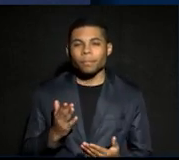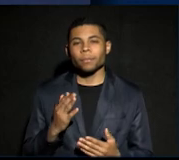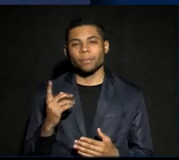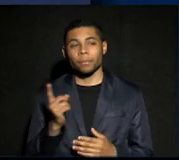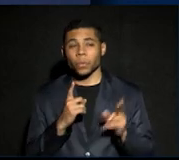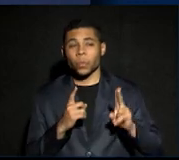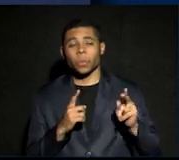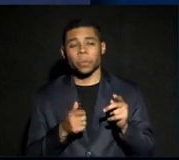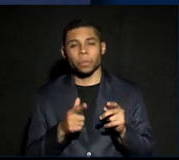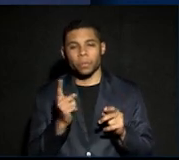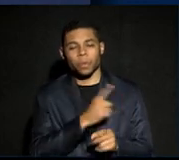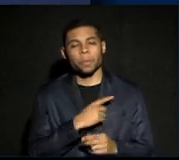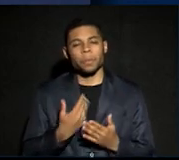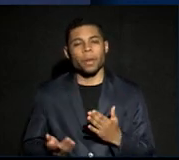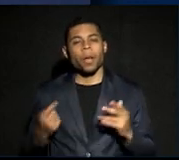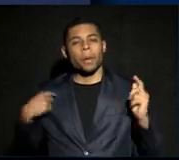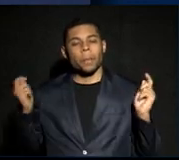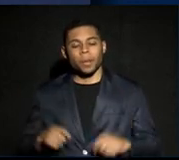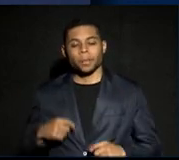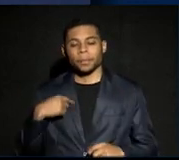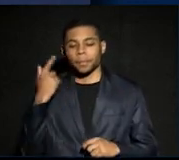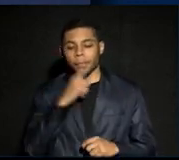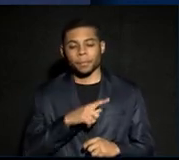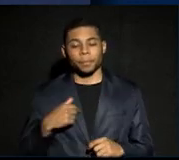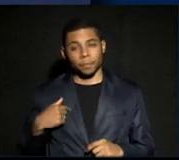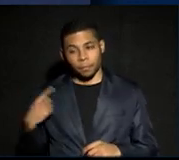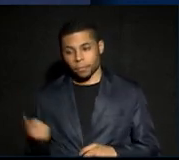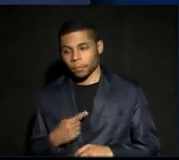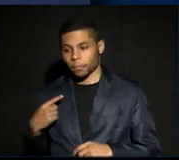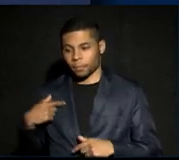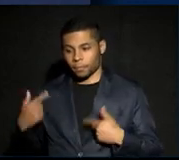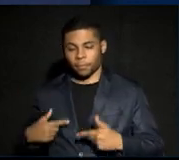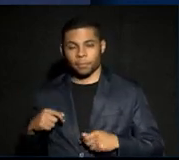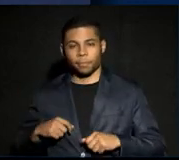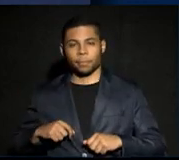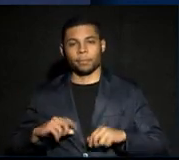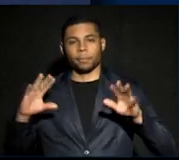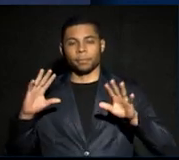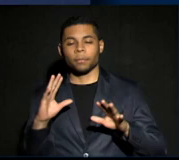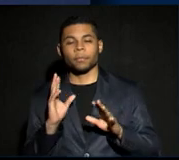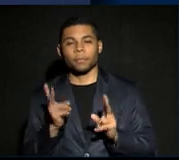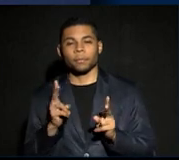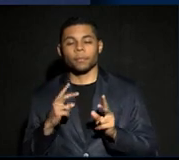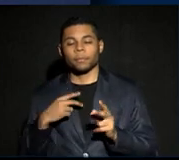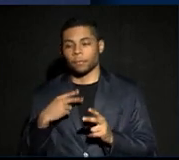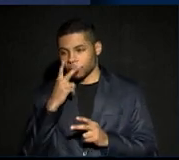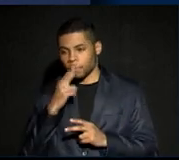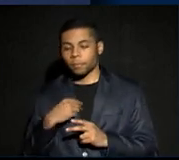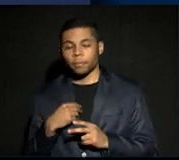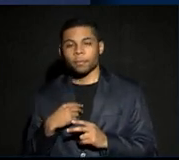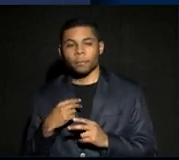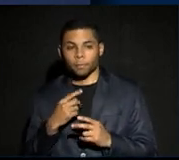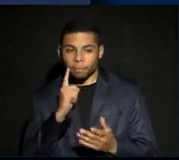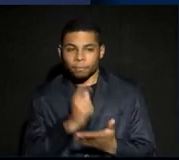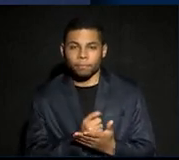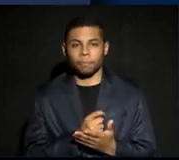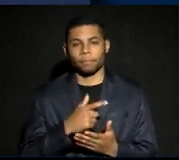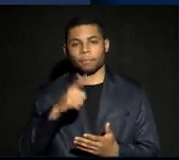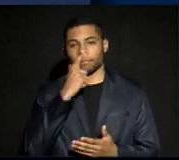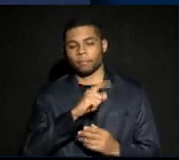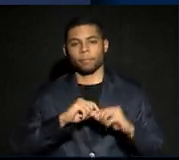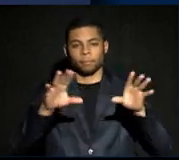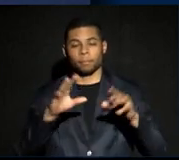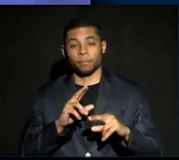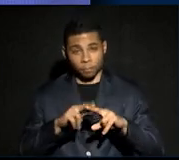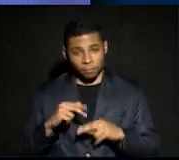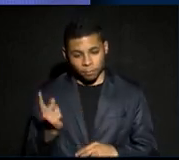nossa capacidade de transmitir a nossa função de reação. Então, eu tenho um cuidado, estou com um cuidado extra,